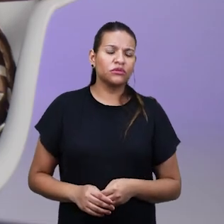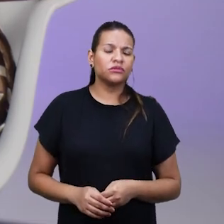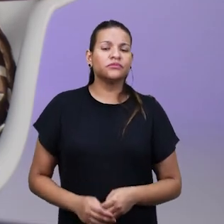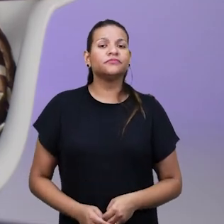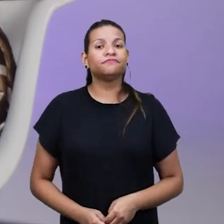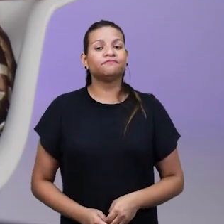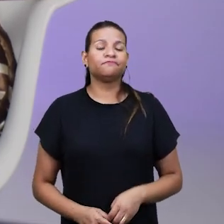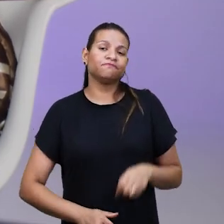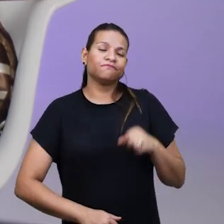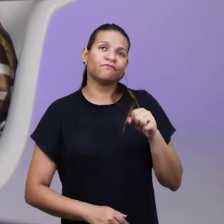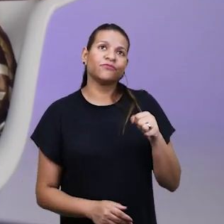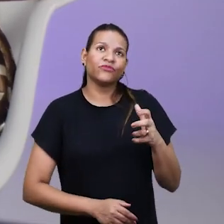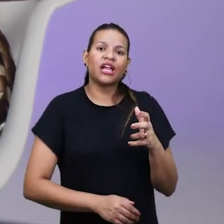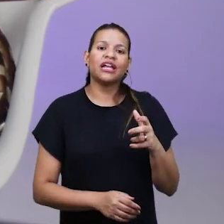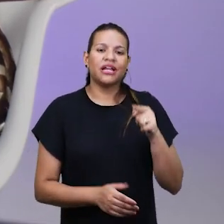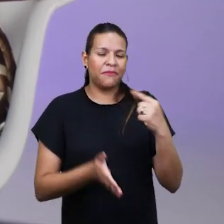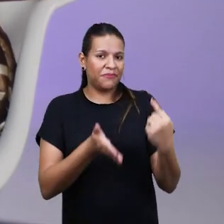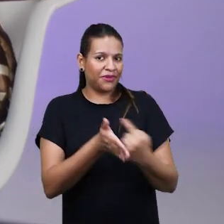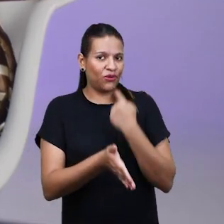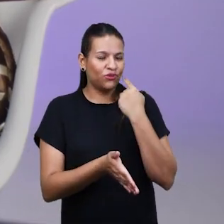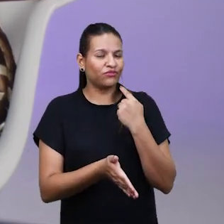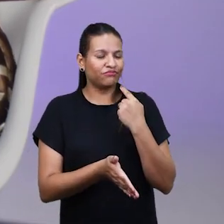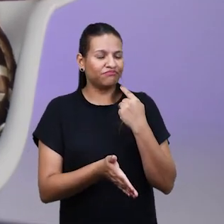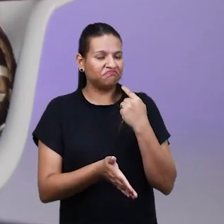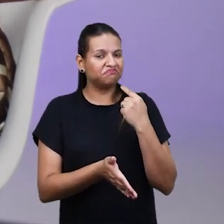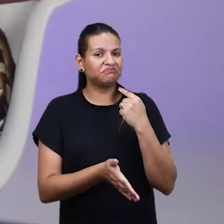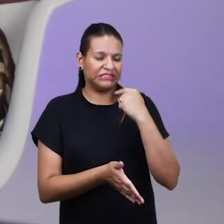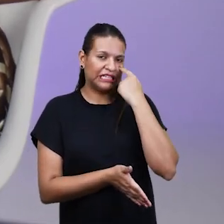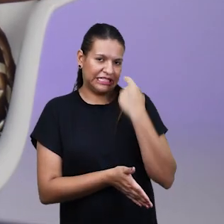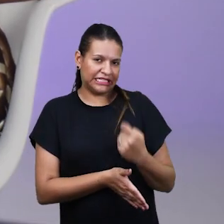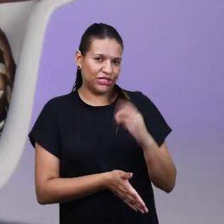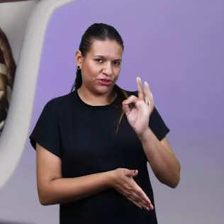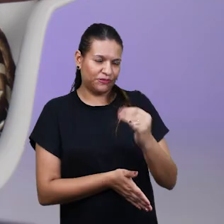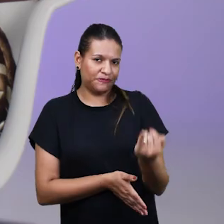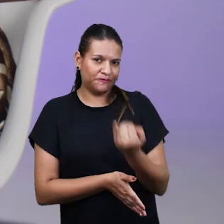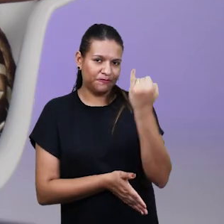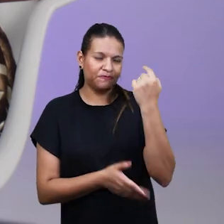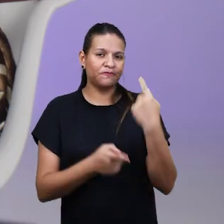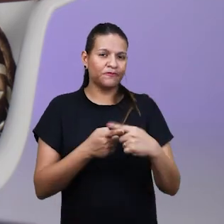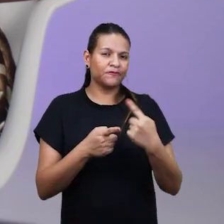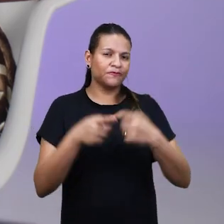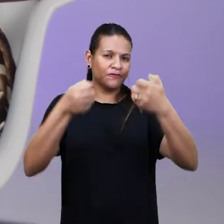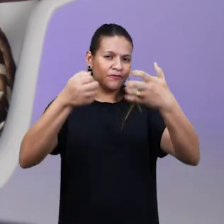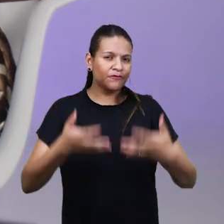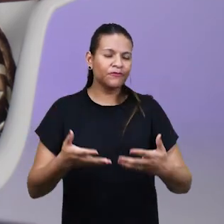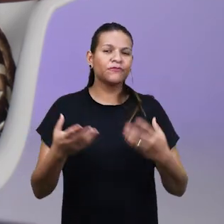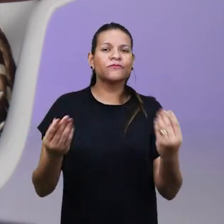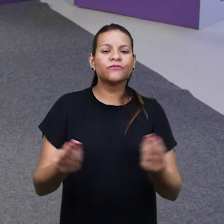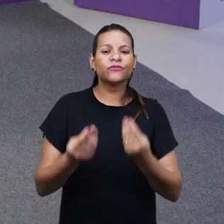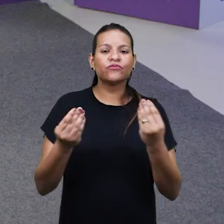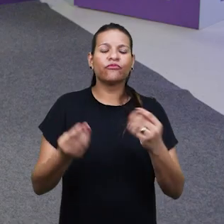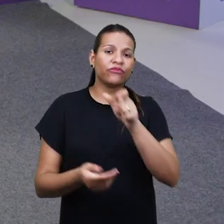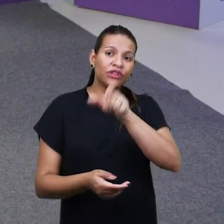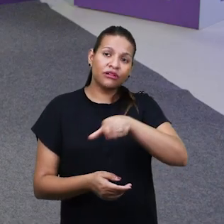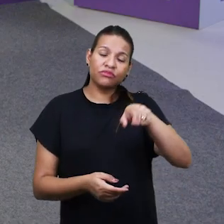uma desinformação eleitoral nas redes sociais. Existe algum canal disponível que eu possa denunciar essa desinformação?